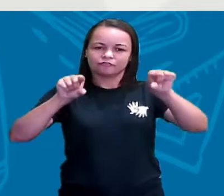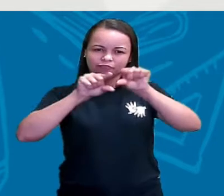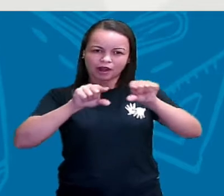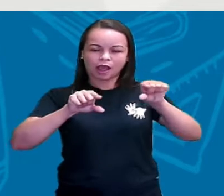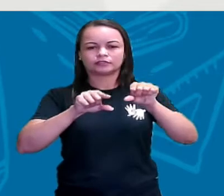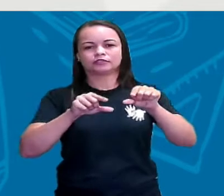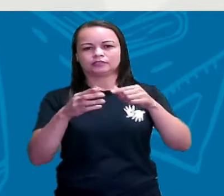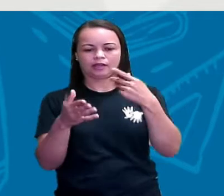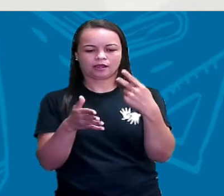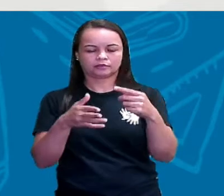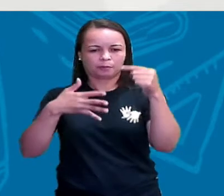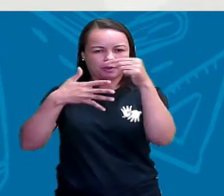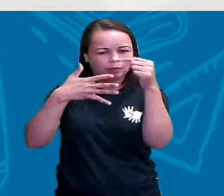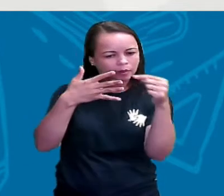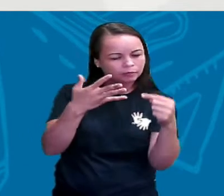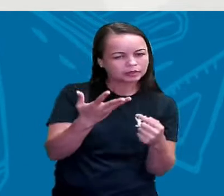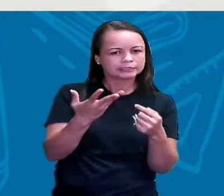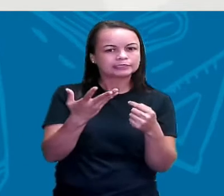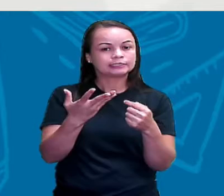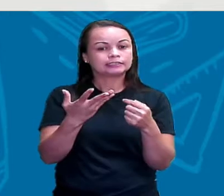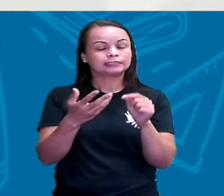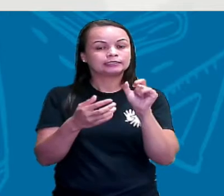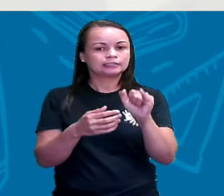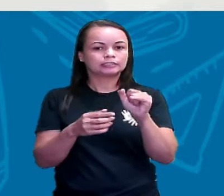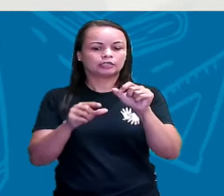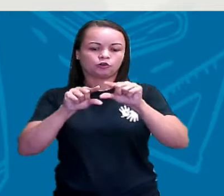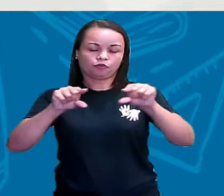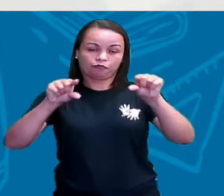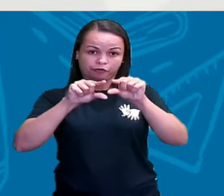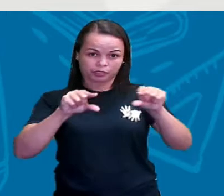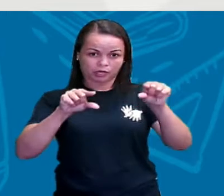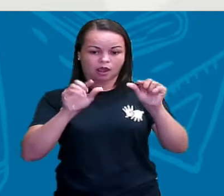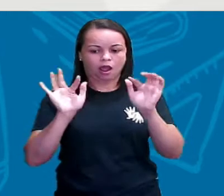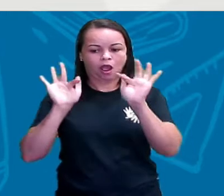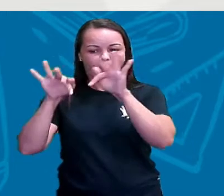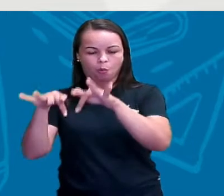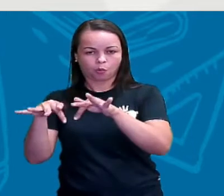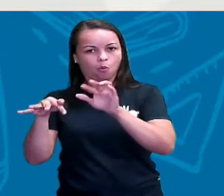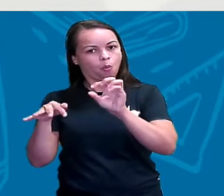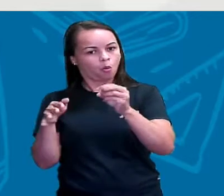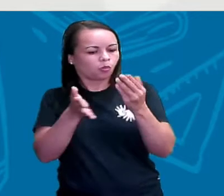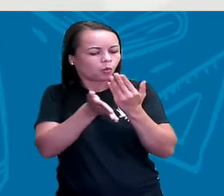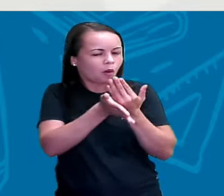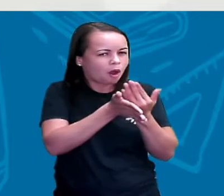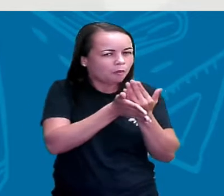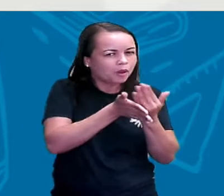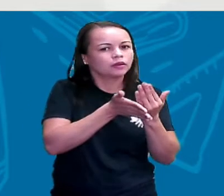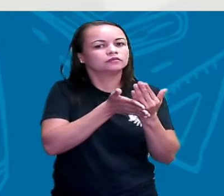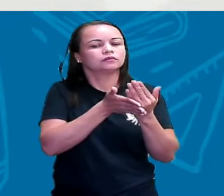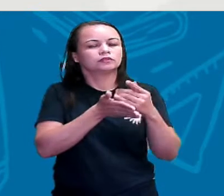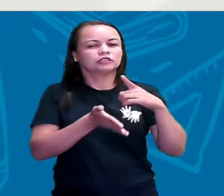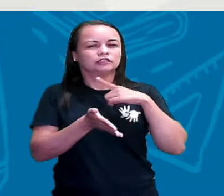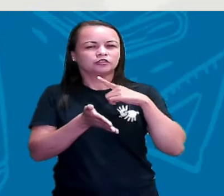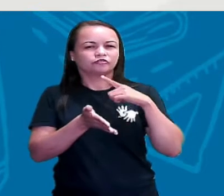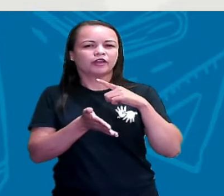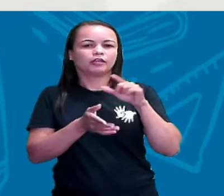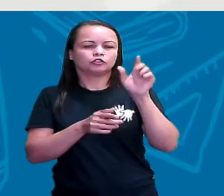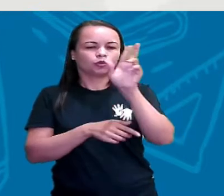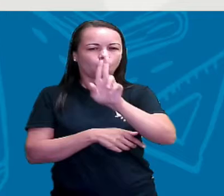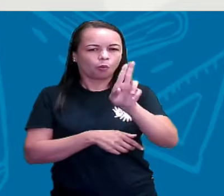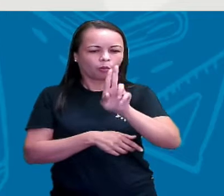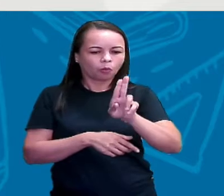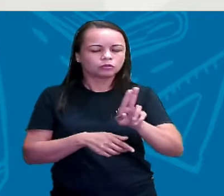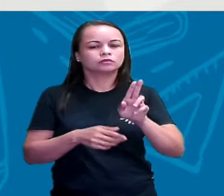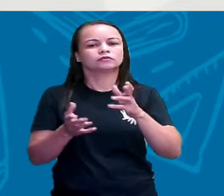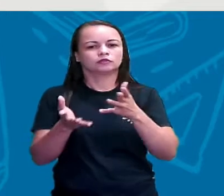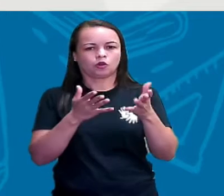expressões temporais. Então, se no final de tua frase ou no início delas estiverem com uma dessas expressões,